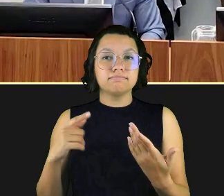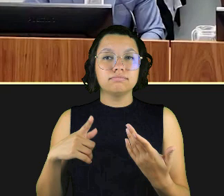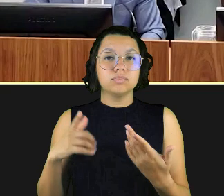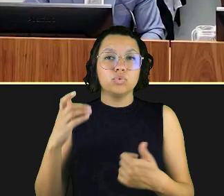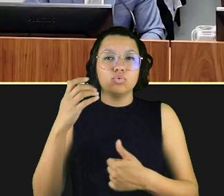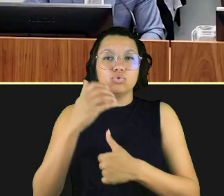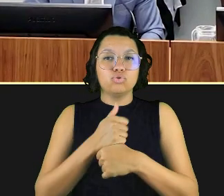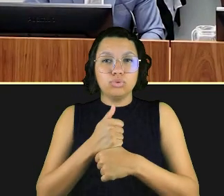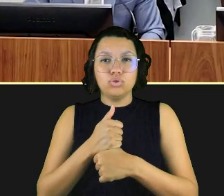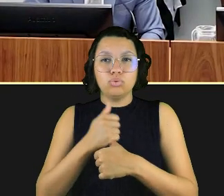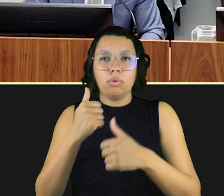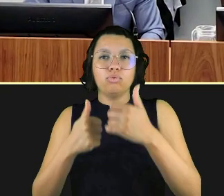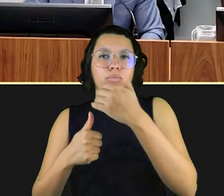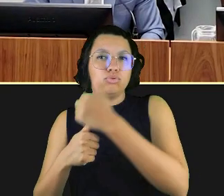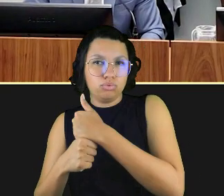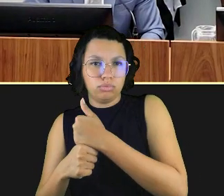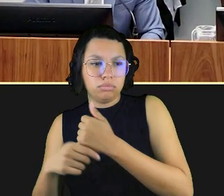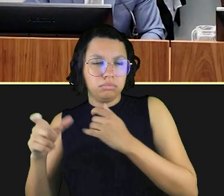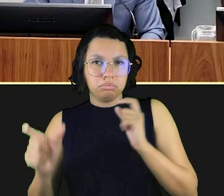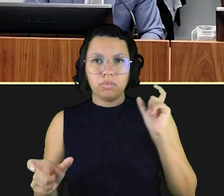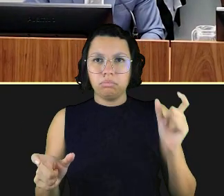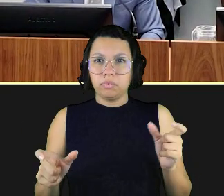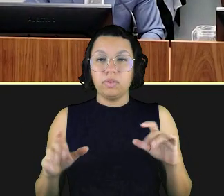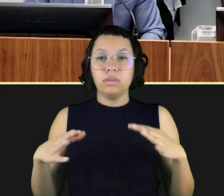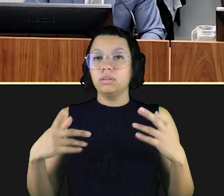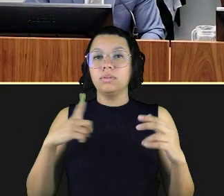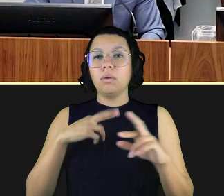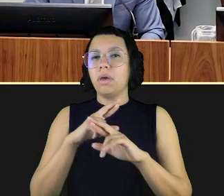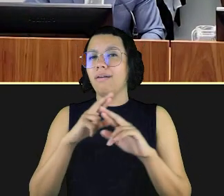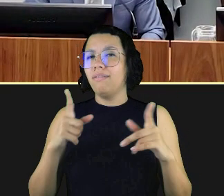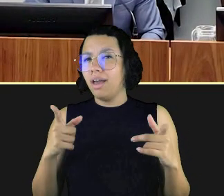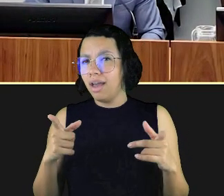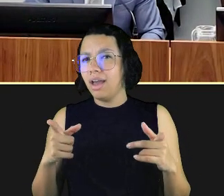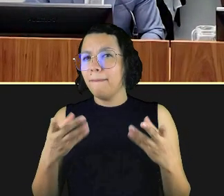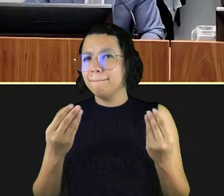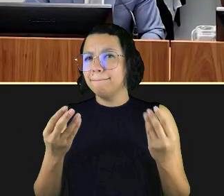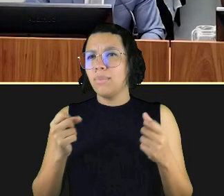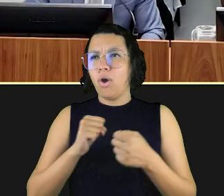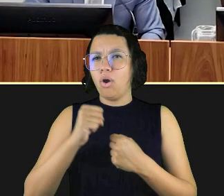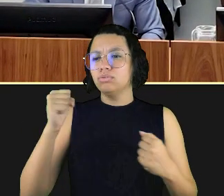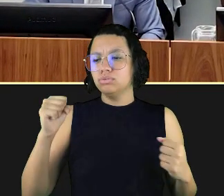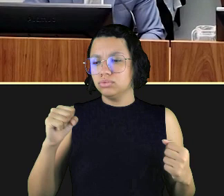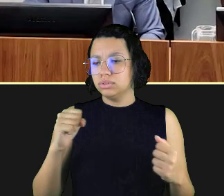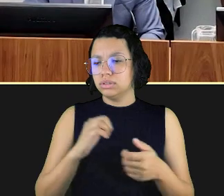uma diferença bastante expressiva no trato da apelação.